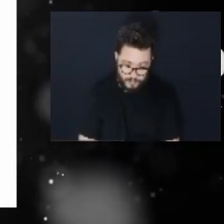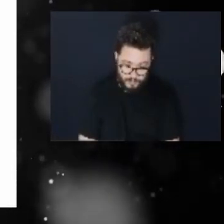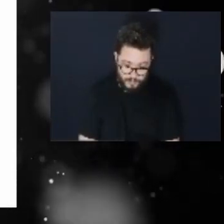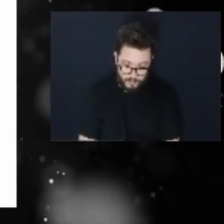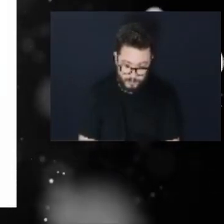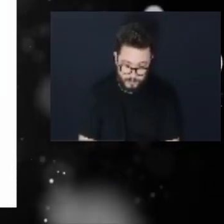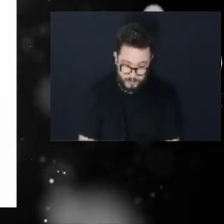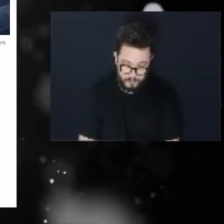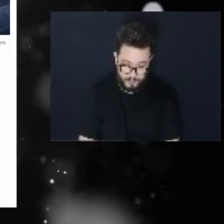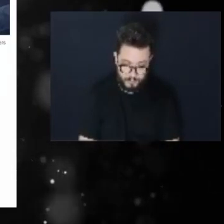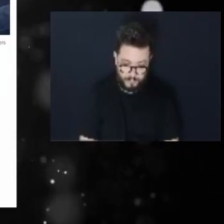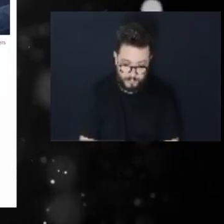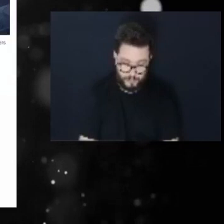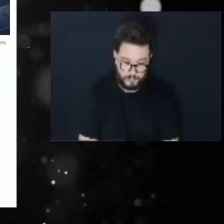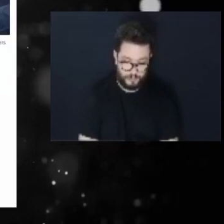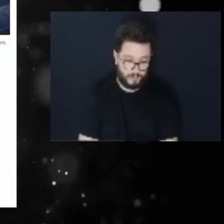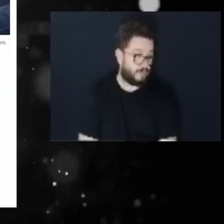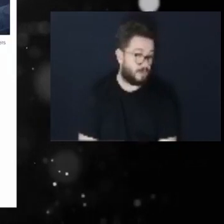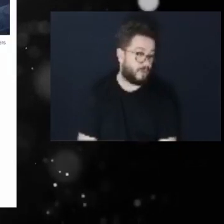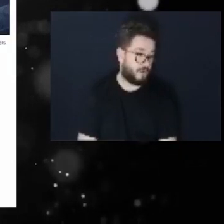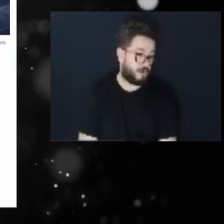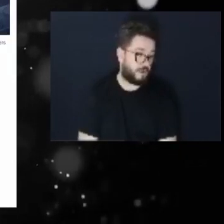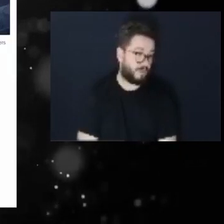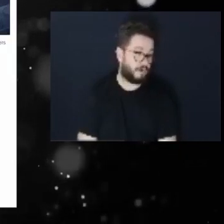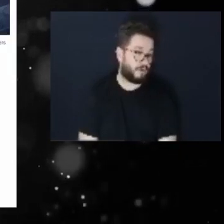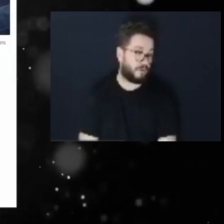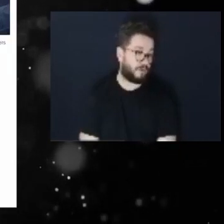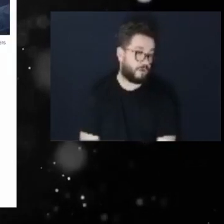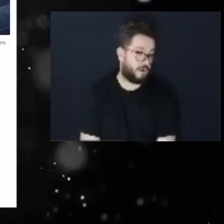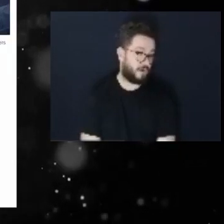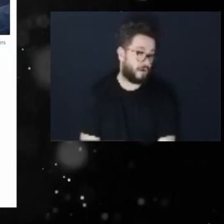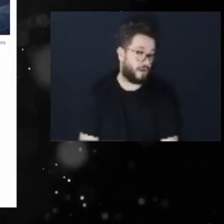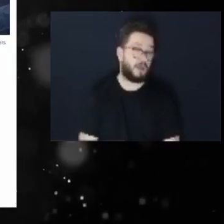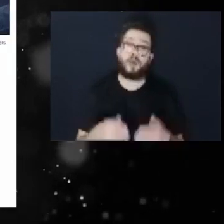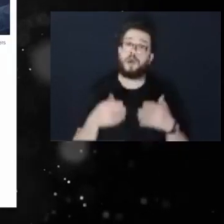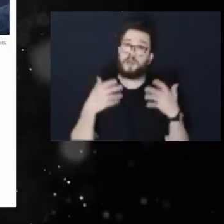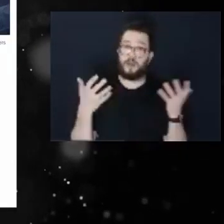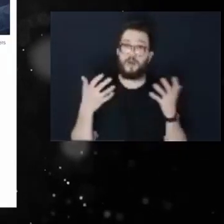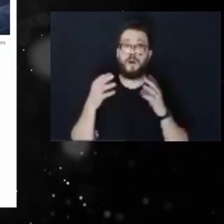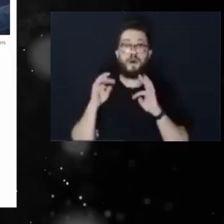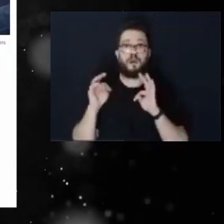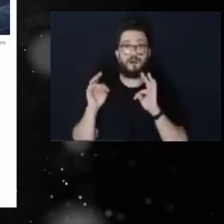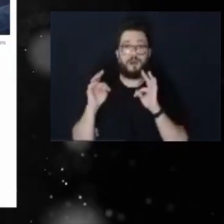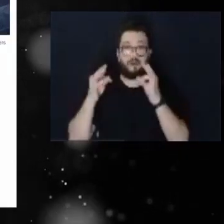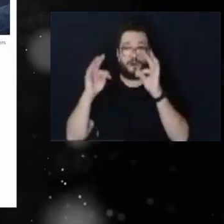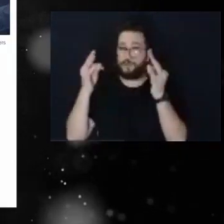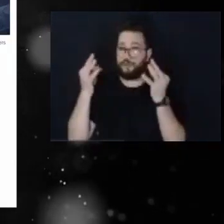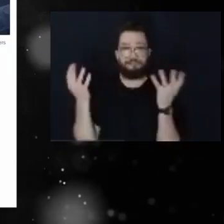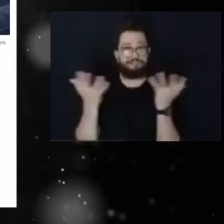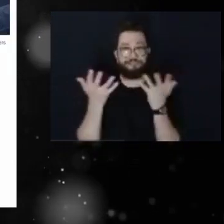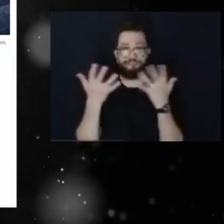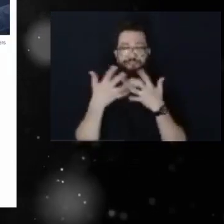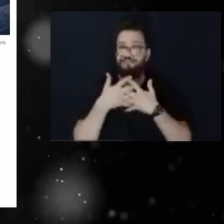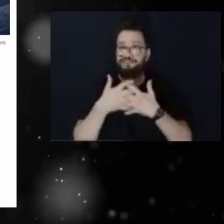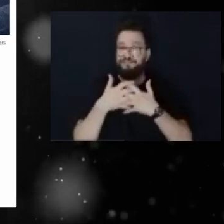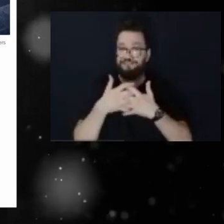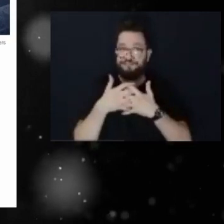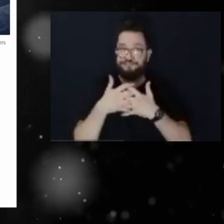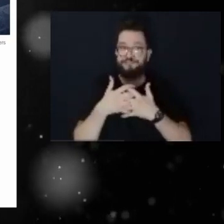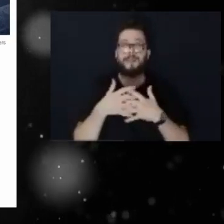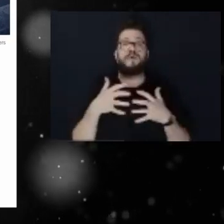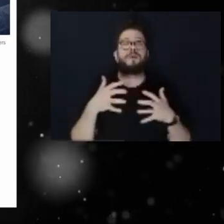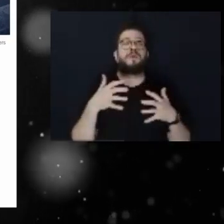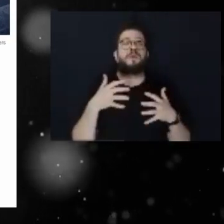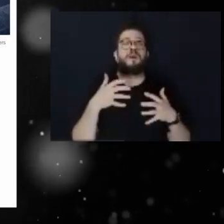metodologias completamente inadequadas, né? Que classificou, por exemplo, que Portugal tinha tido êxito em retomada das aulas. Entretanto, essa